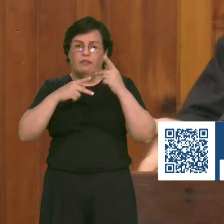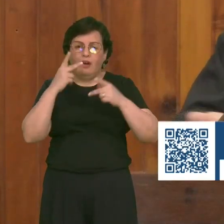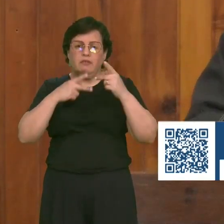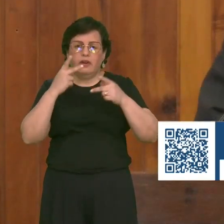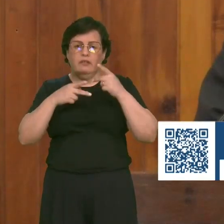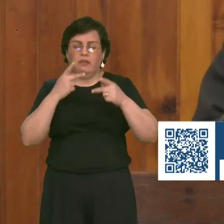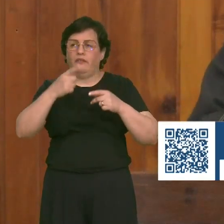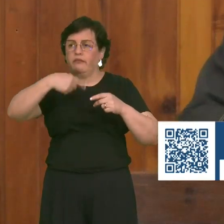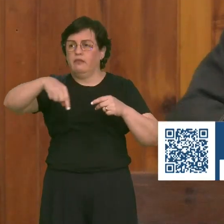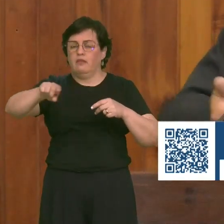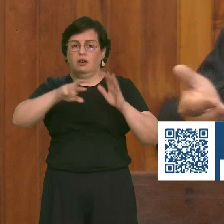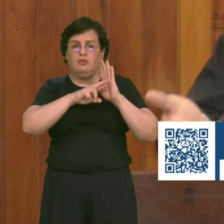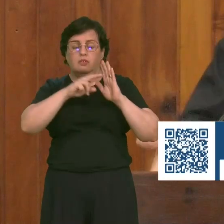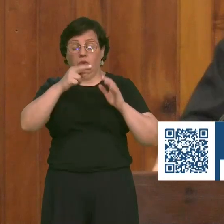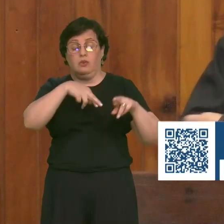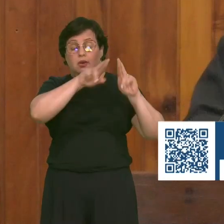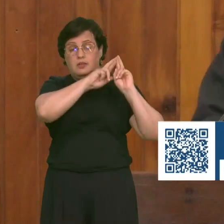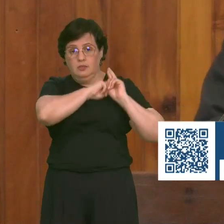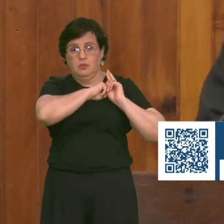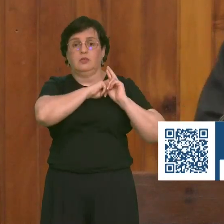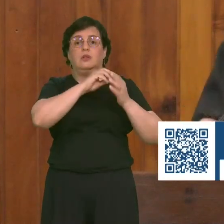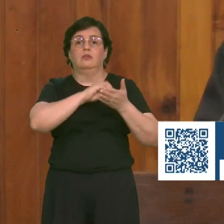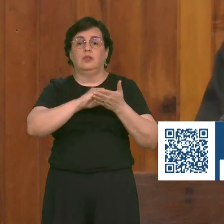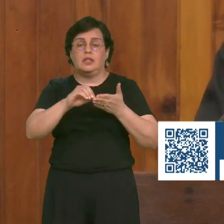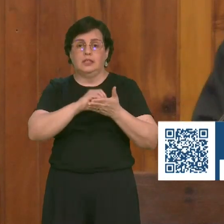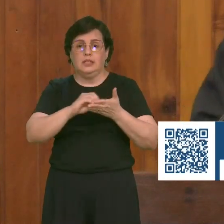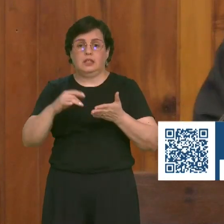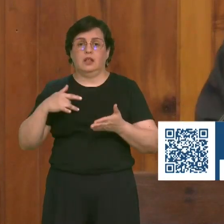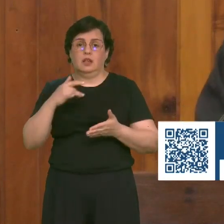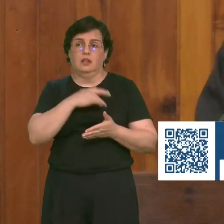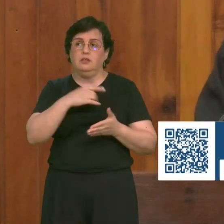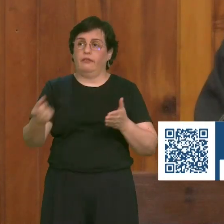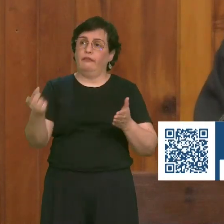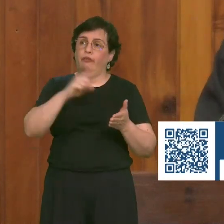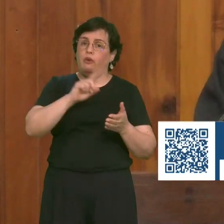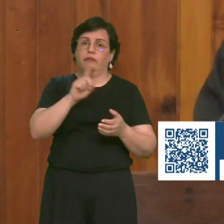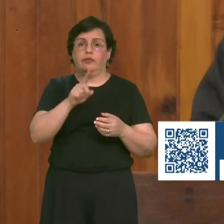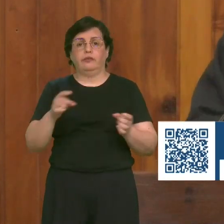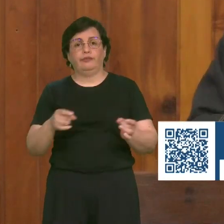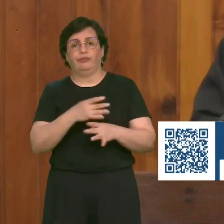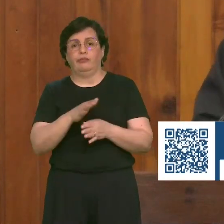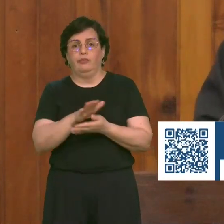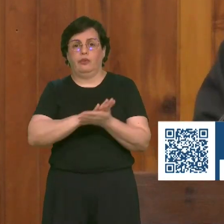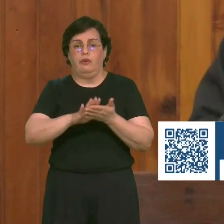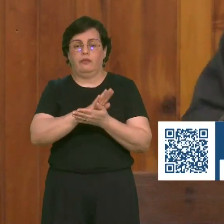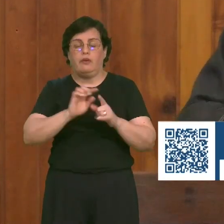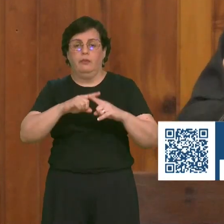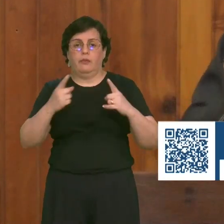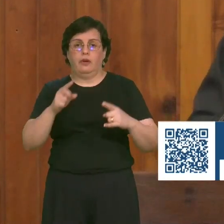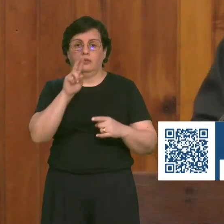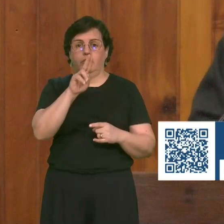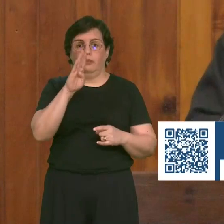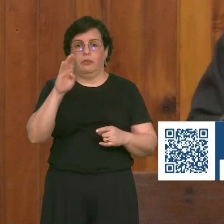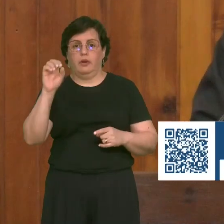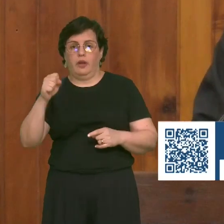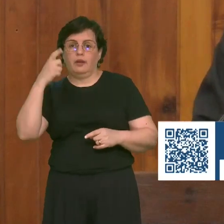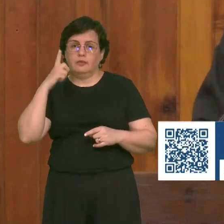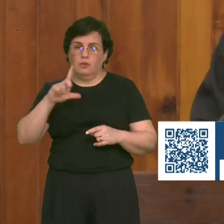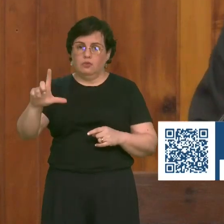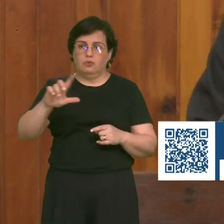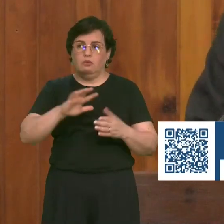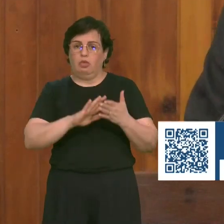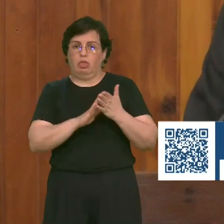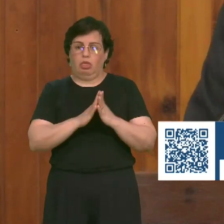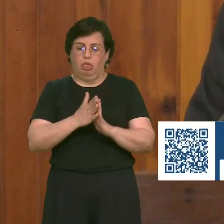da secretaria diz que vai ver volta não resolve e a UBS Nova Marília continua na mesma situação